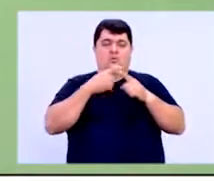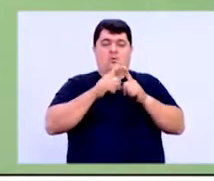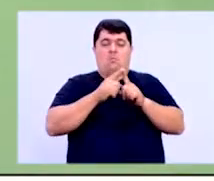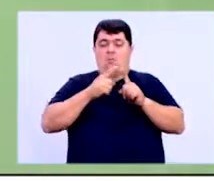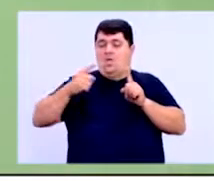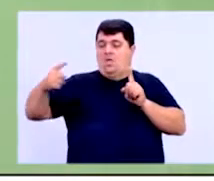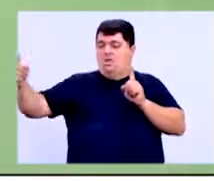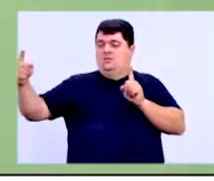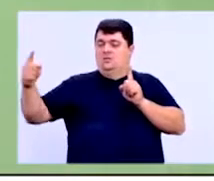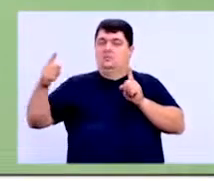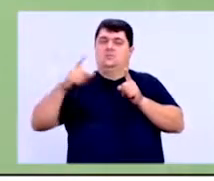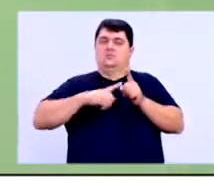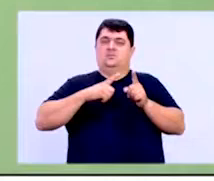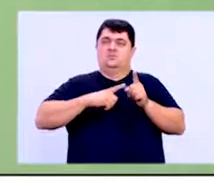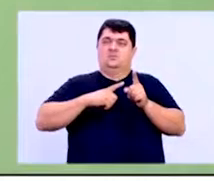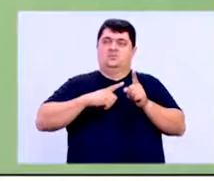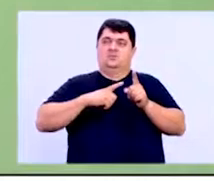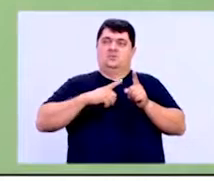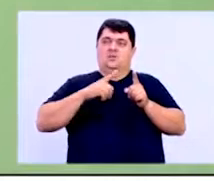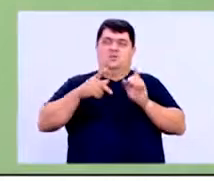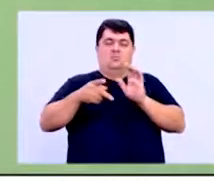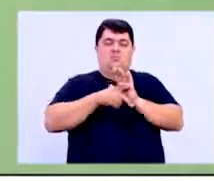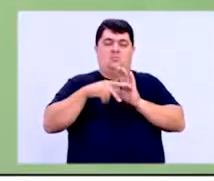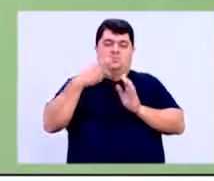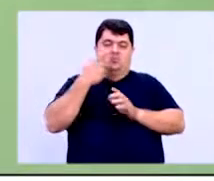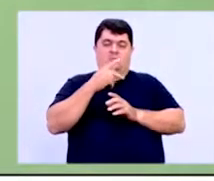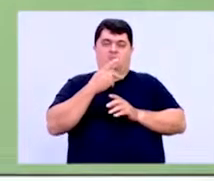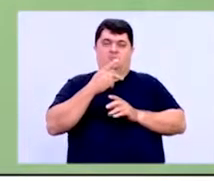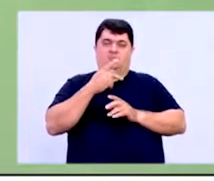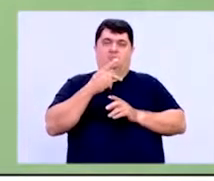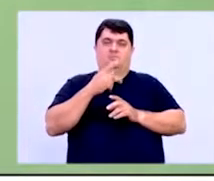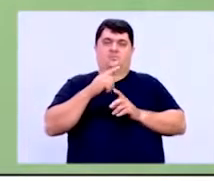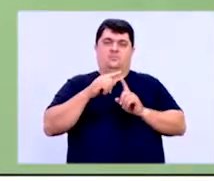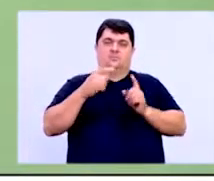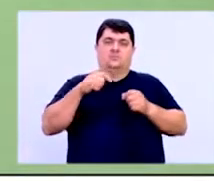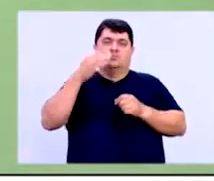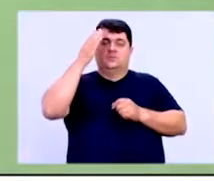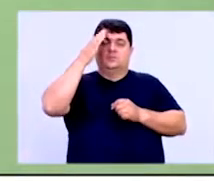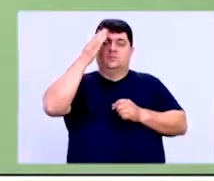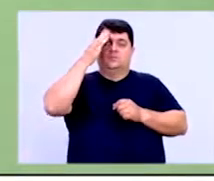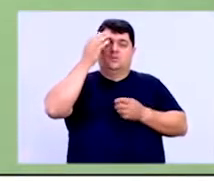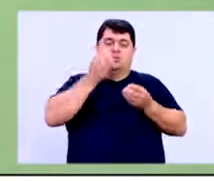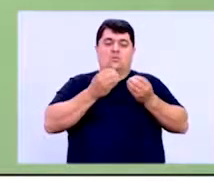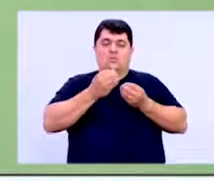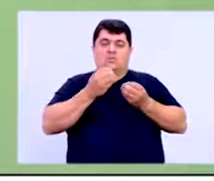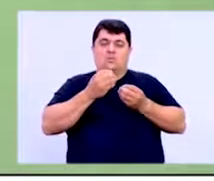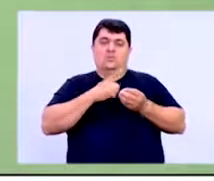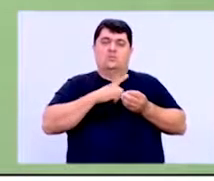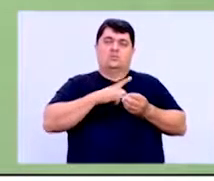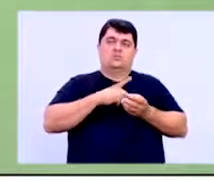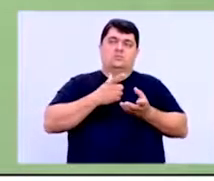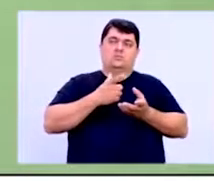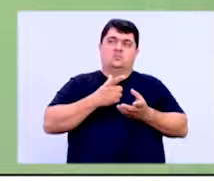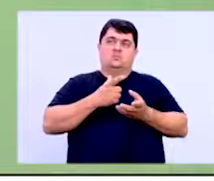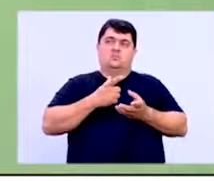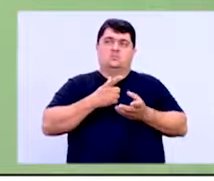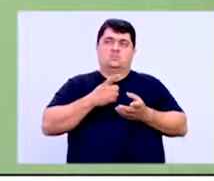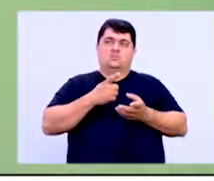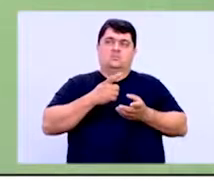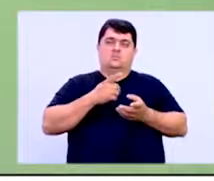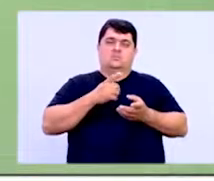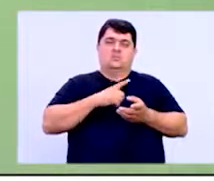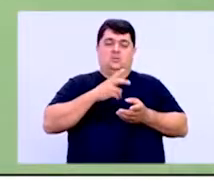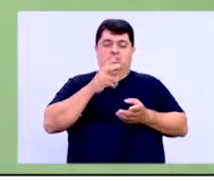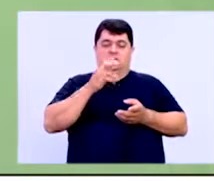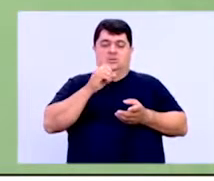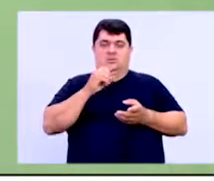tiver entre 4.000 e 1.500 é a margem de segurança dele. E ele vai verificar como anda o andamento. Olha, ela caiu, agora ela está em